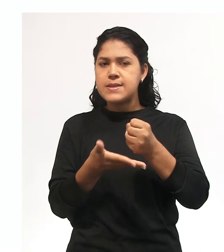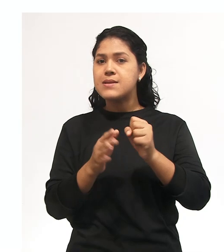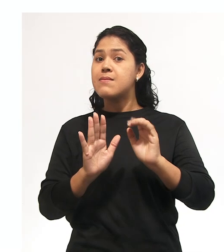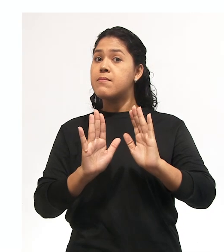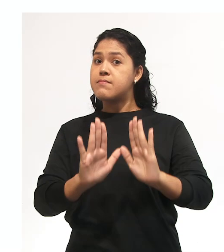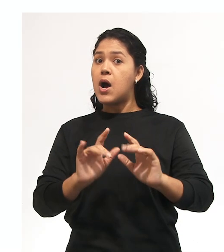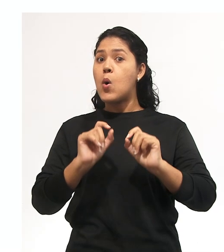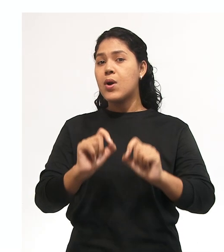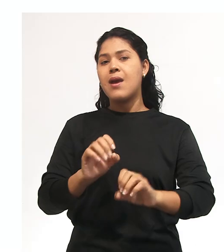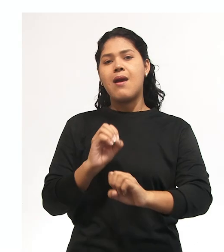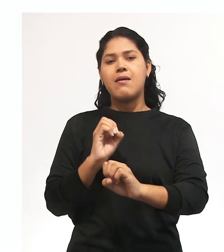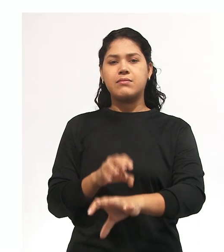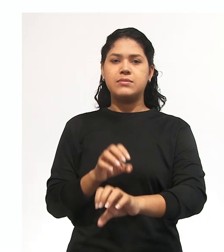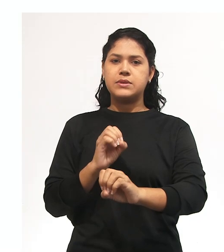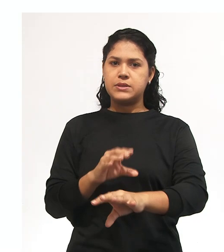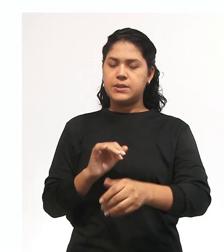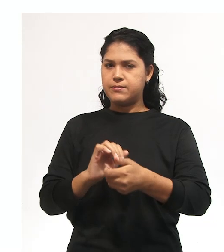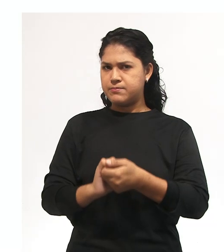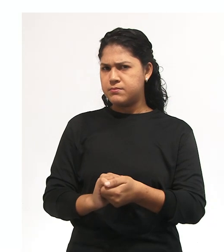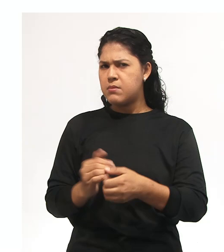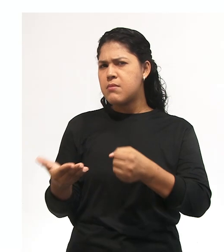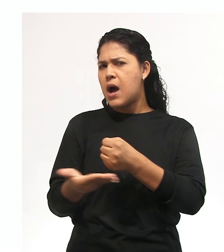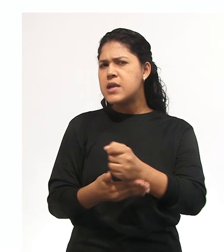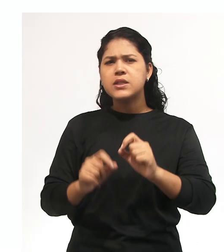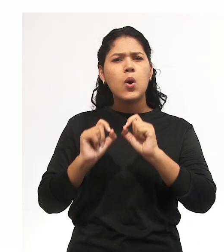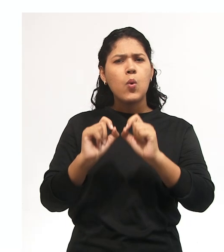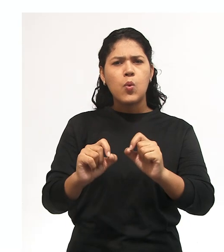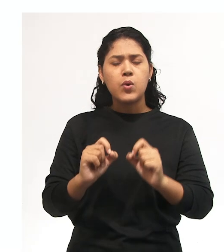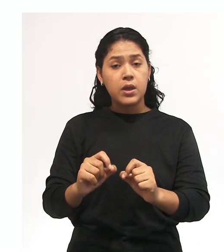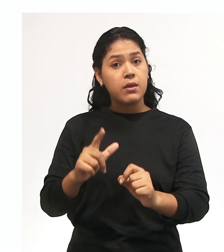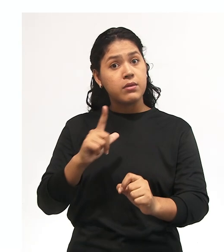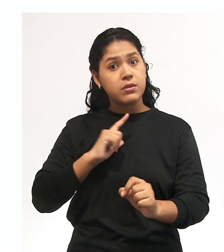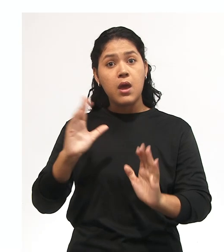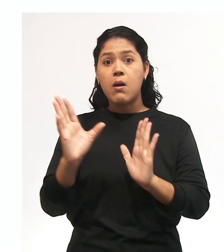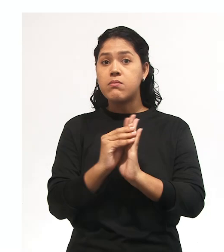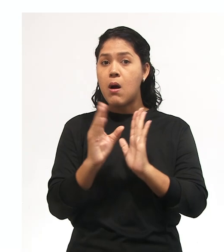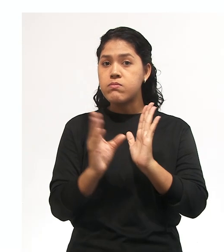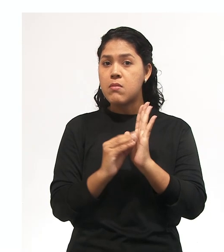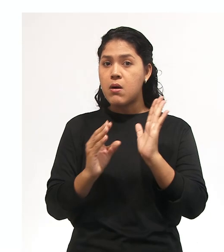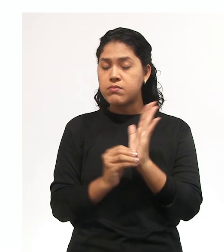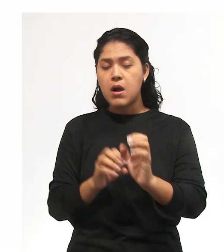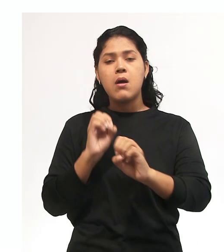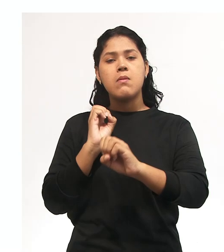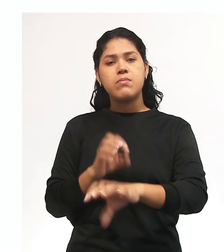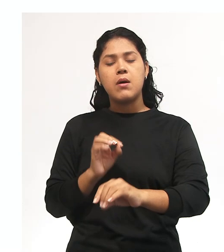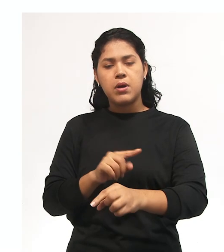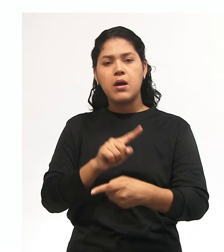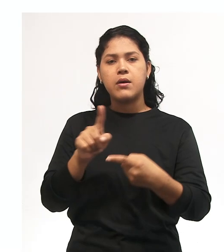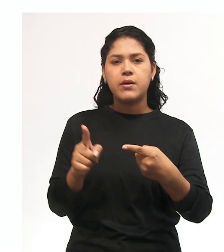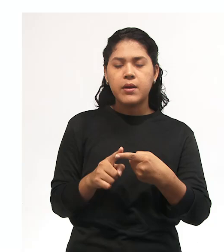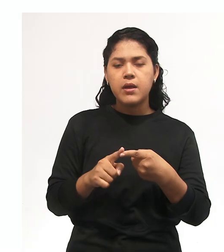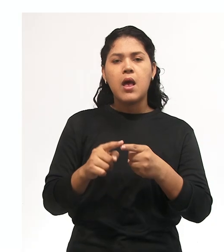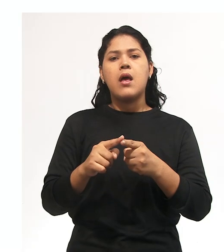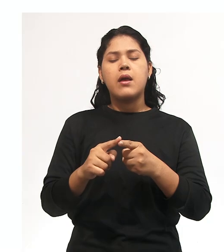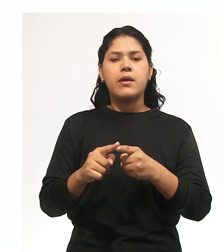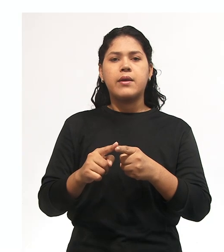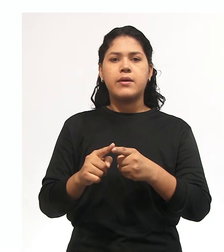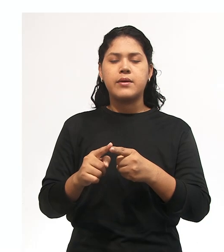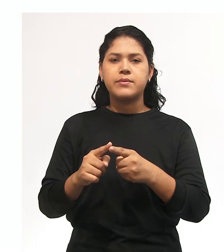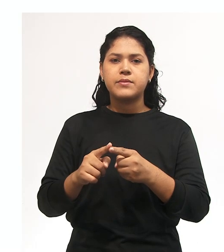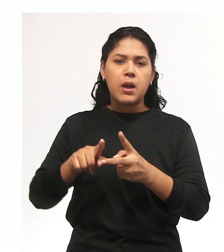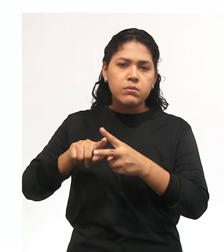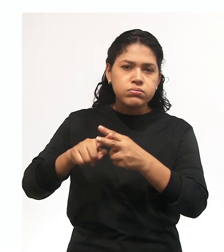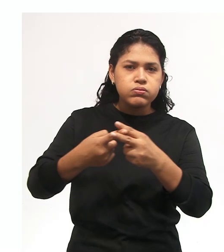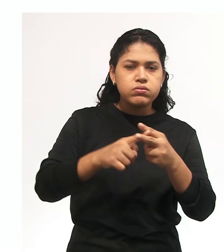é, ensinar. A avaliação formativa dá informações, identifica erros, interpretações quanto